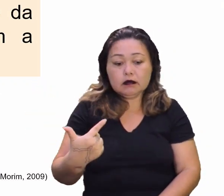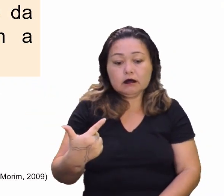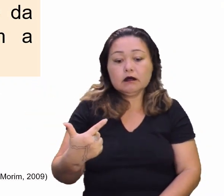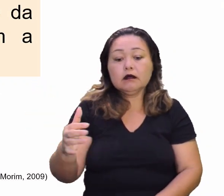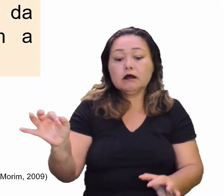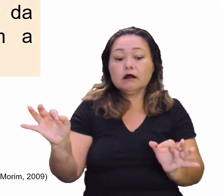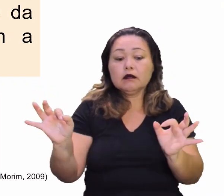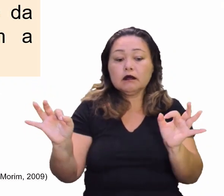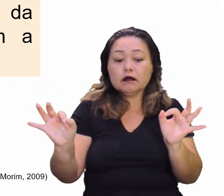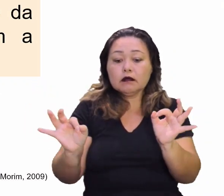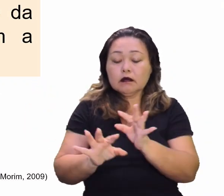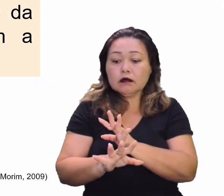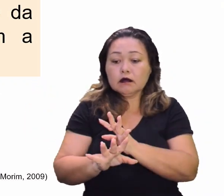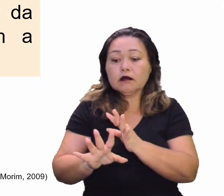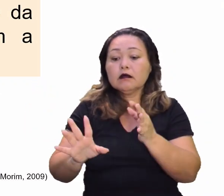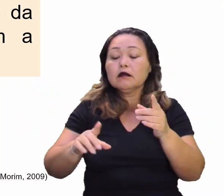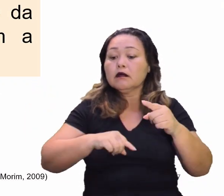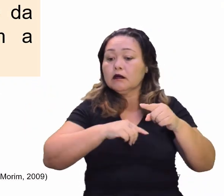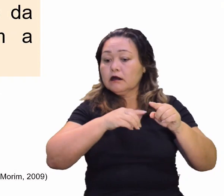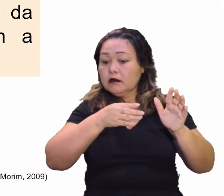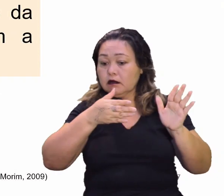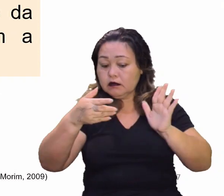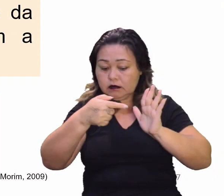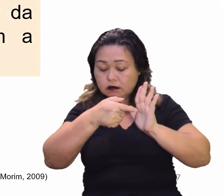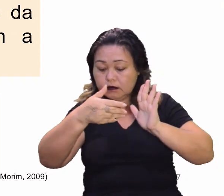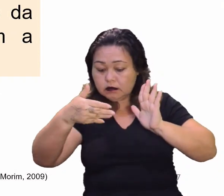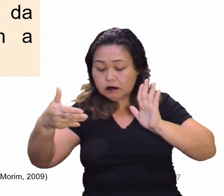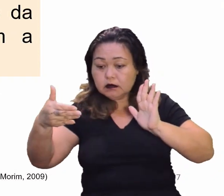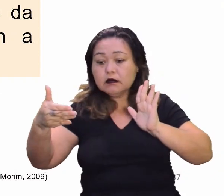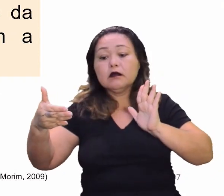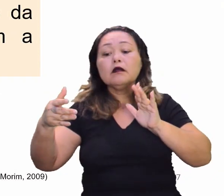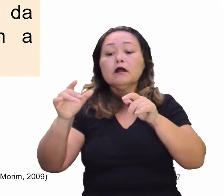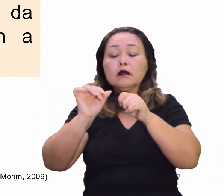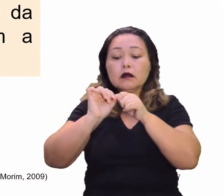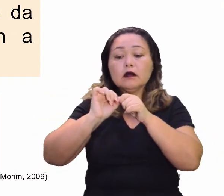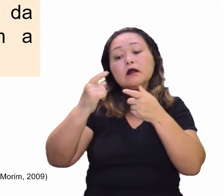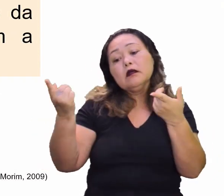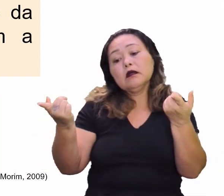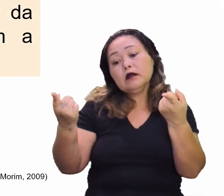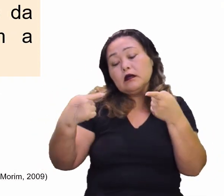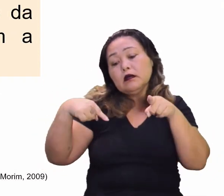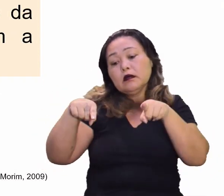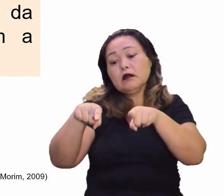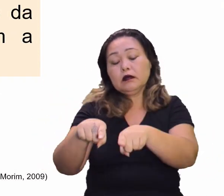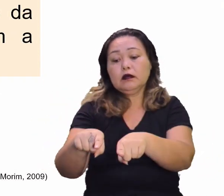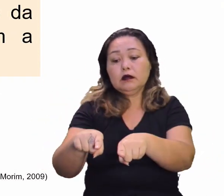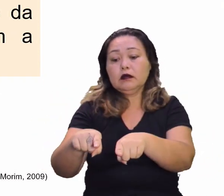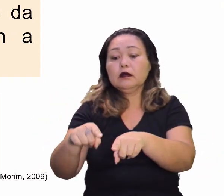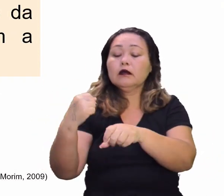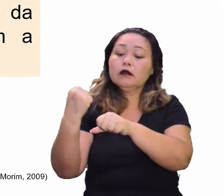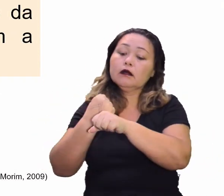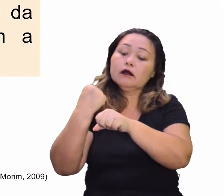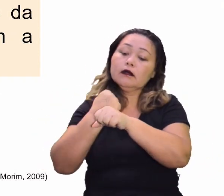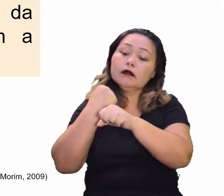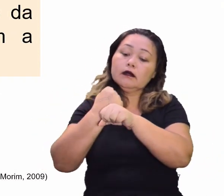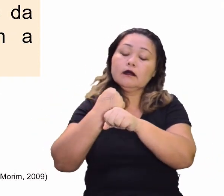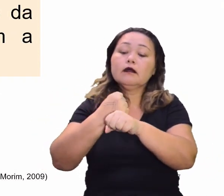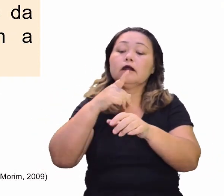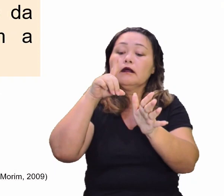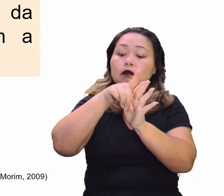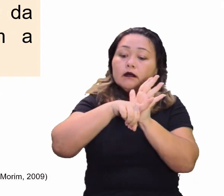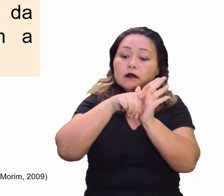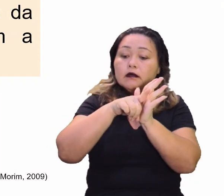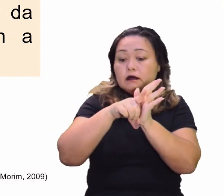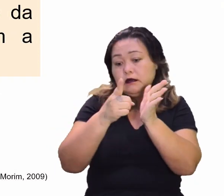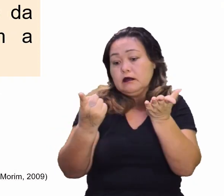que o ciclo telegráfico ele ocorre simultaneamente quando está também tendo a construção, né, da Estrada de